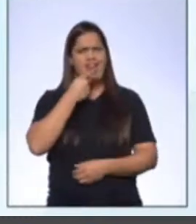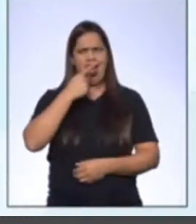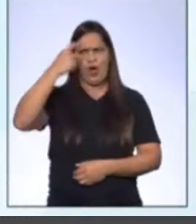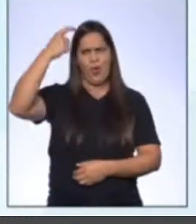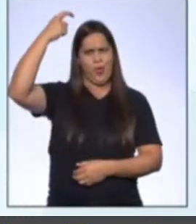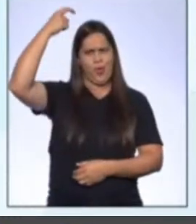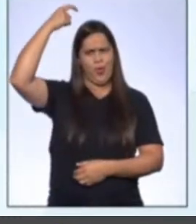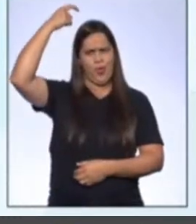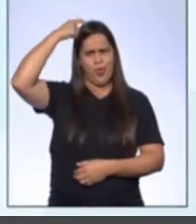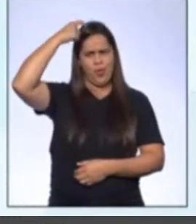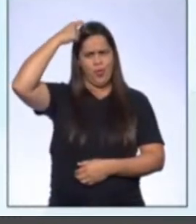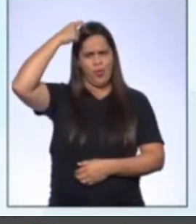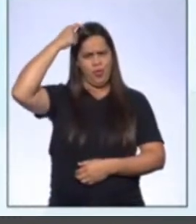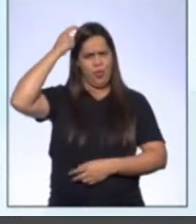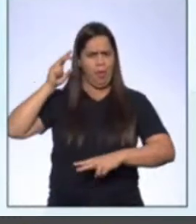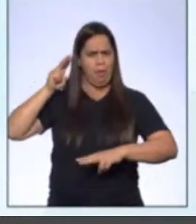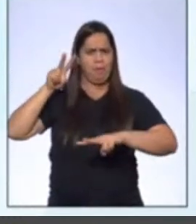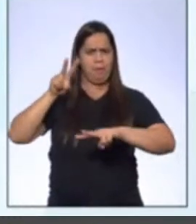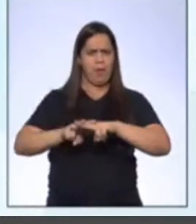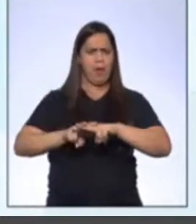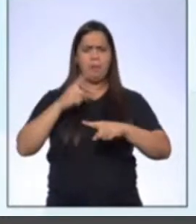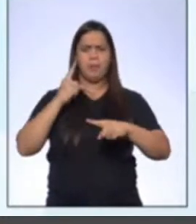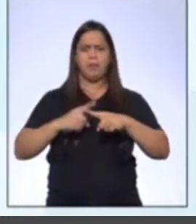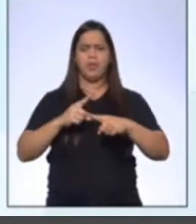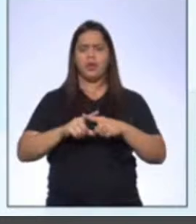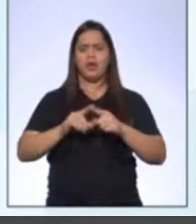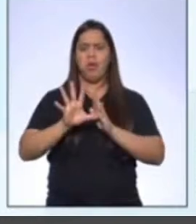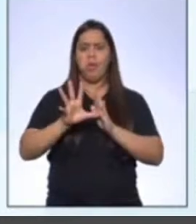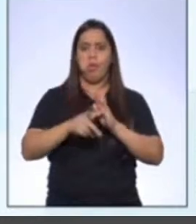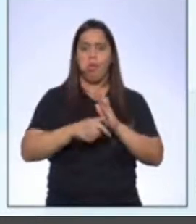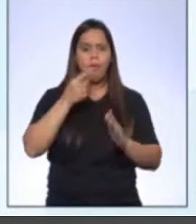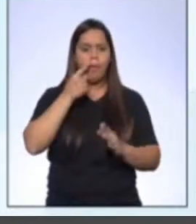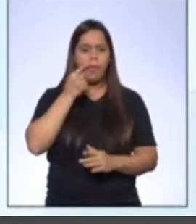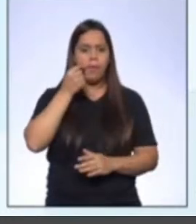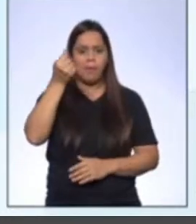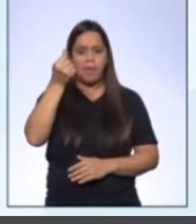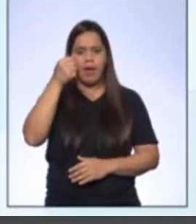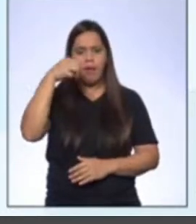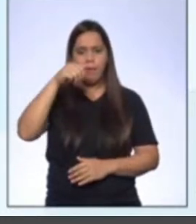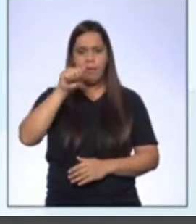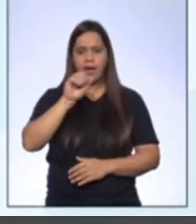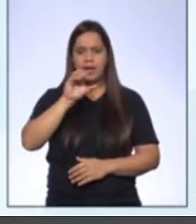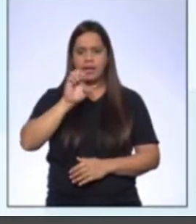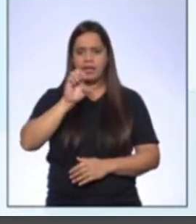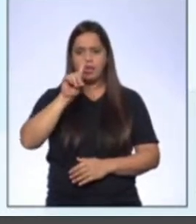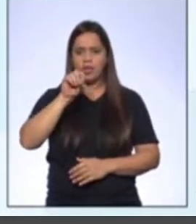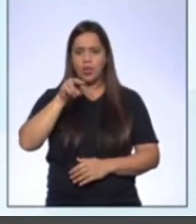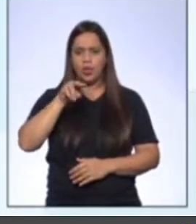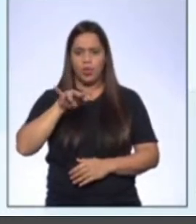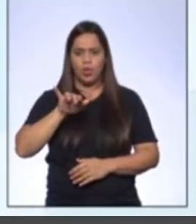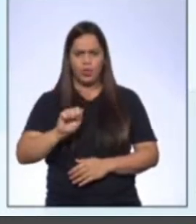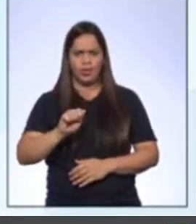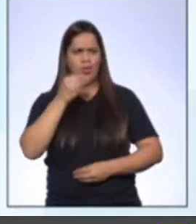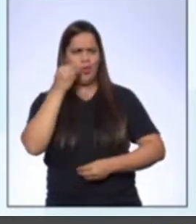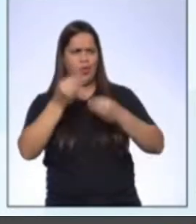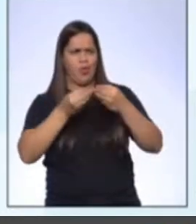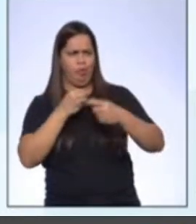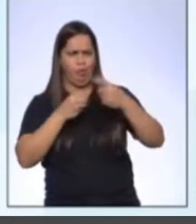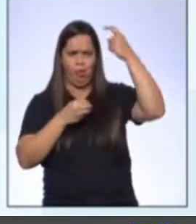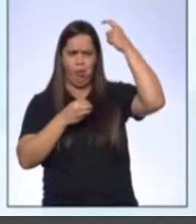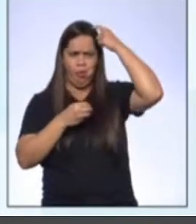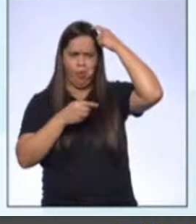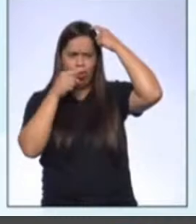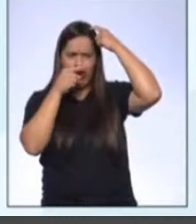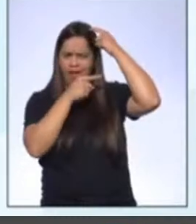condenado por roubar mel na Macedônia. Como assim um urso condenado por roubar mel? É um texto aí do Paddy Clark, da